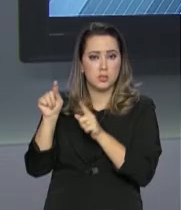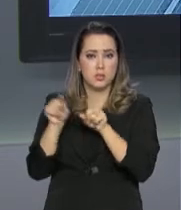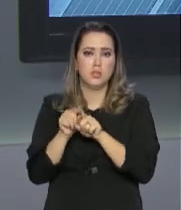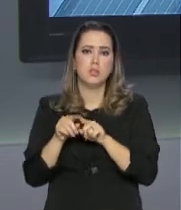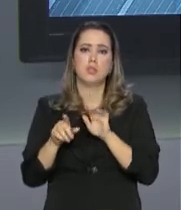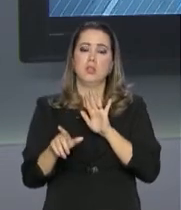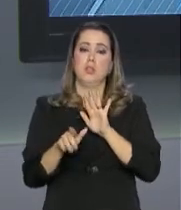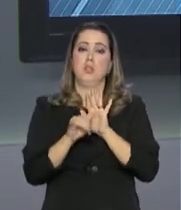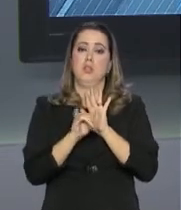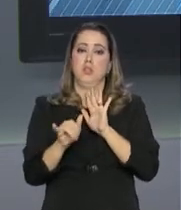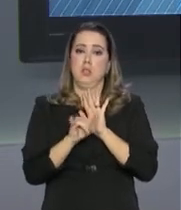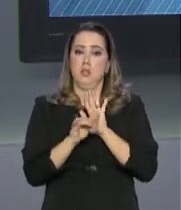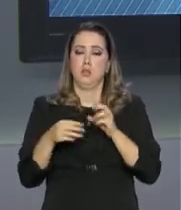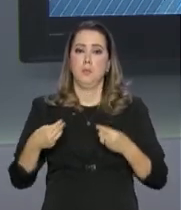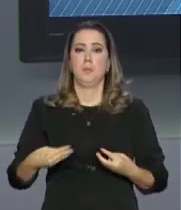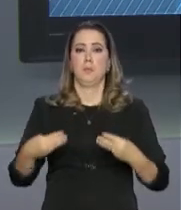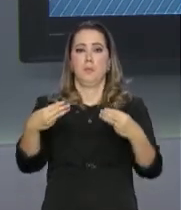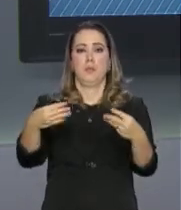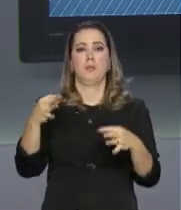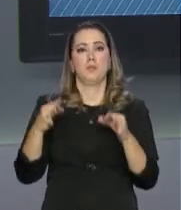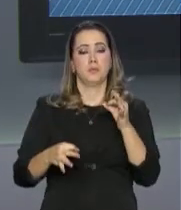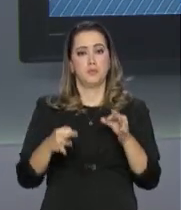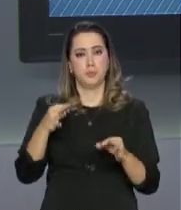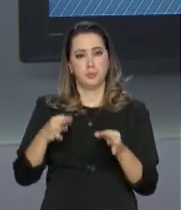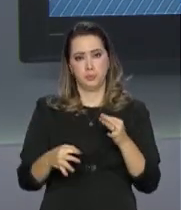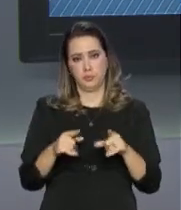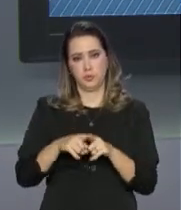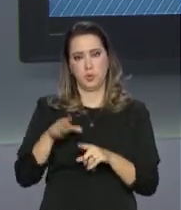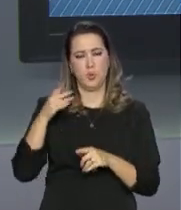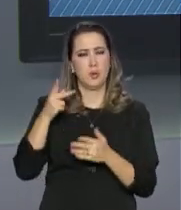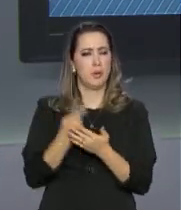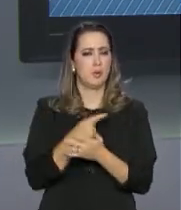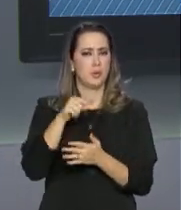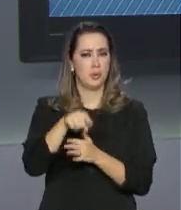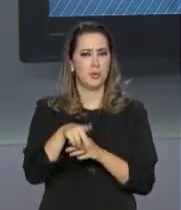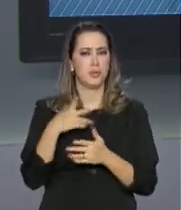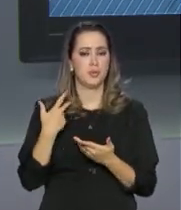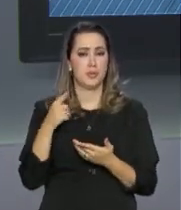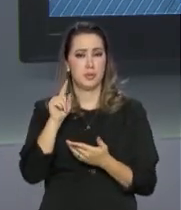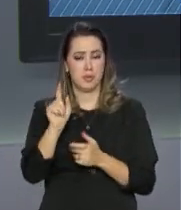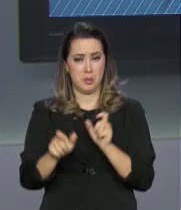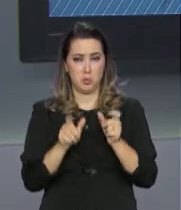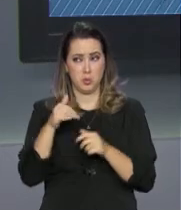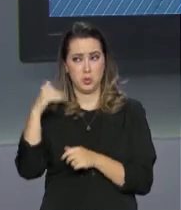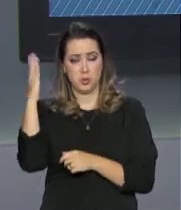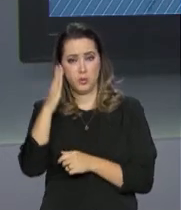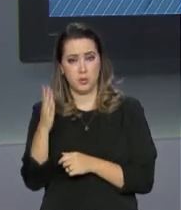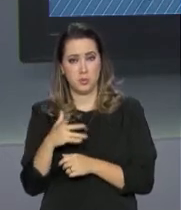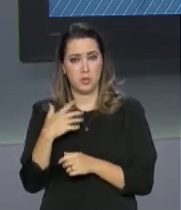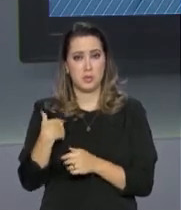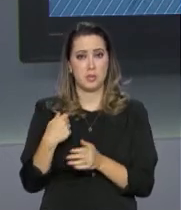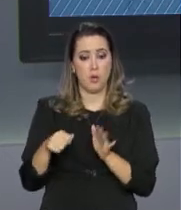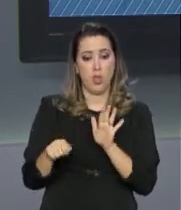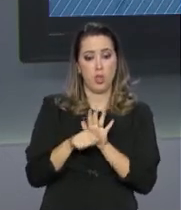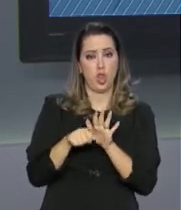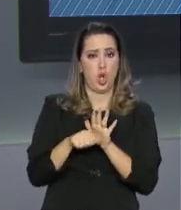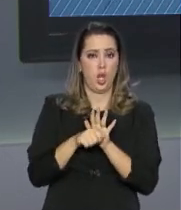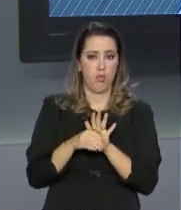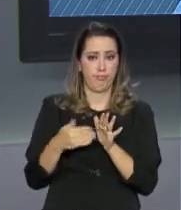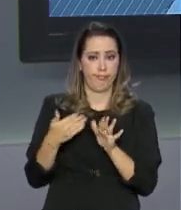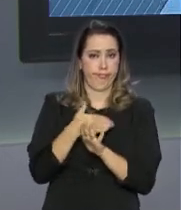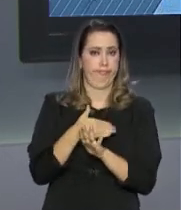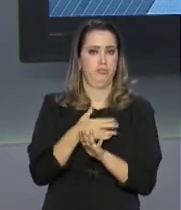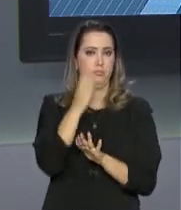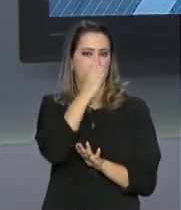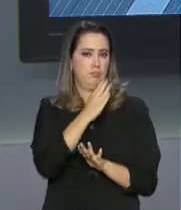pelo ministério da justiça o crime mais praticado pelos estrangeiros estrangeiros é o tráfico internacional de drogas